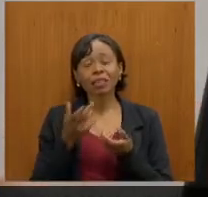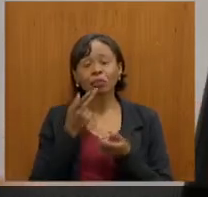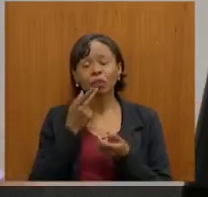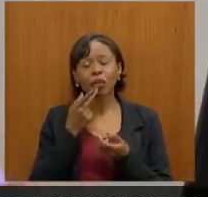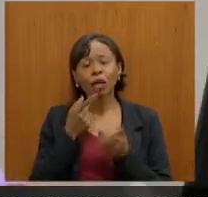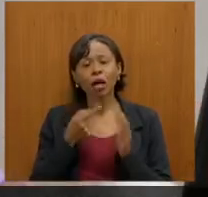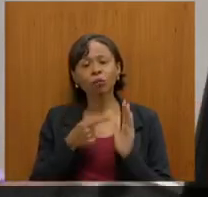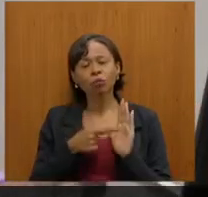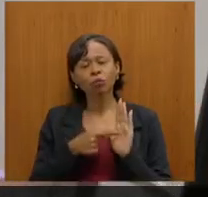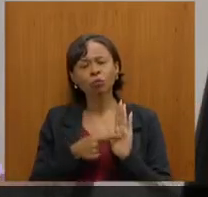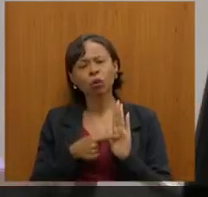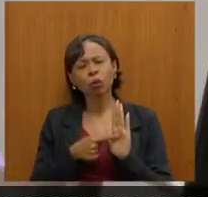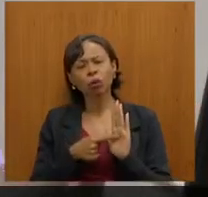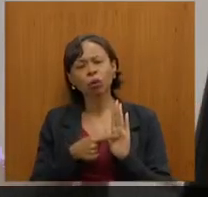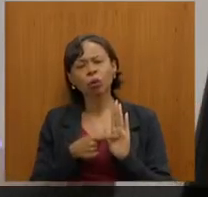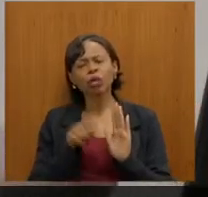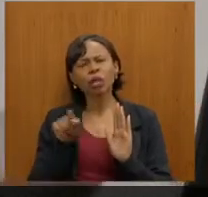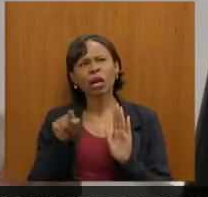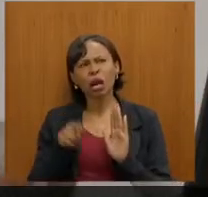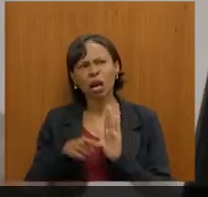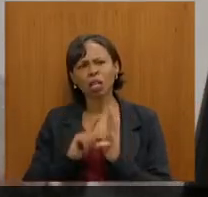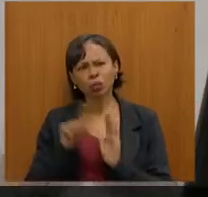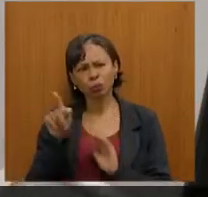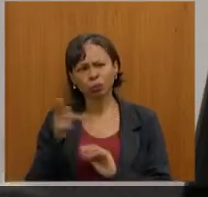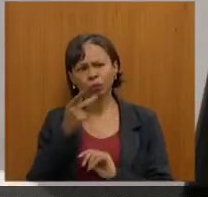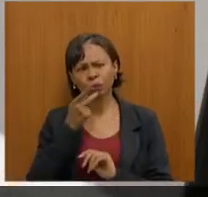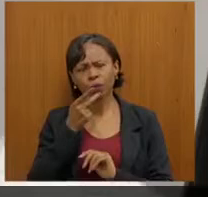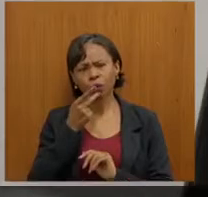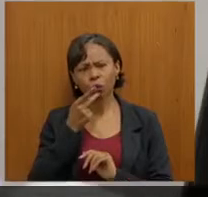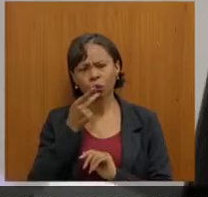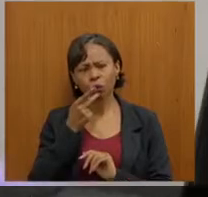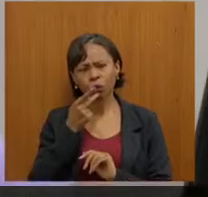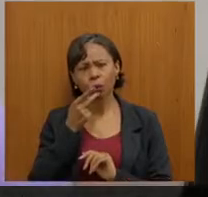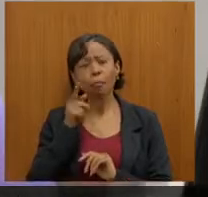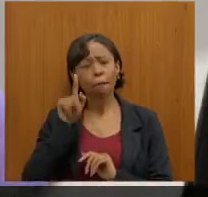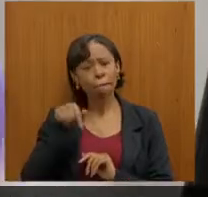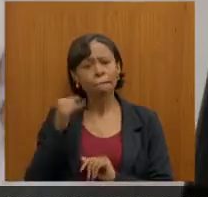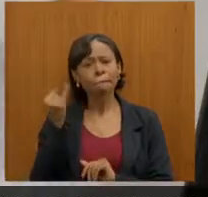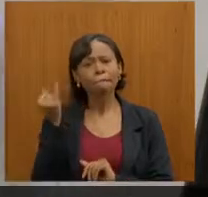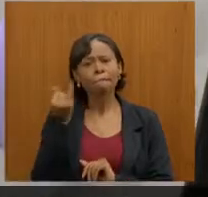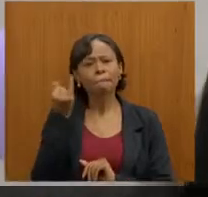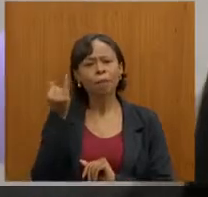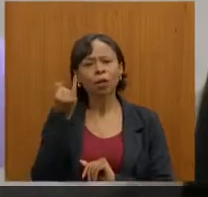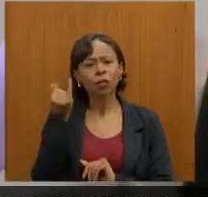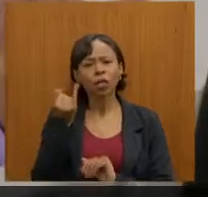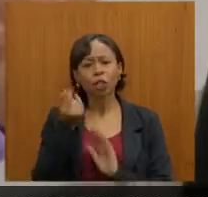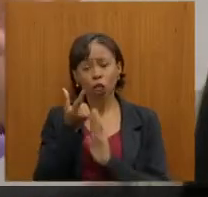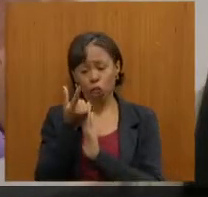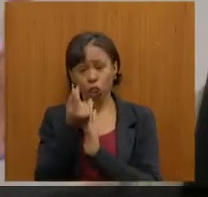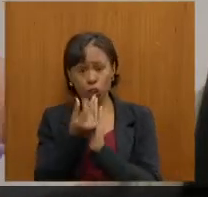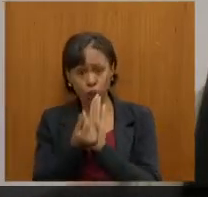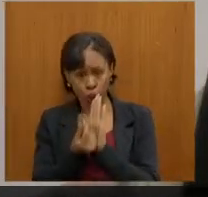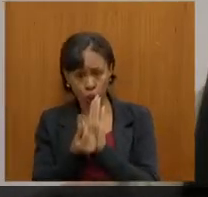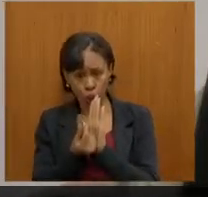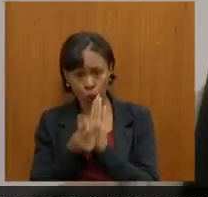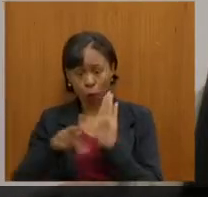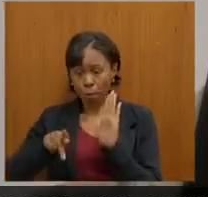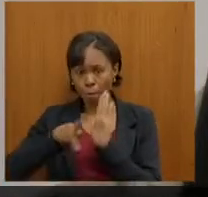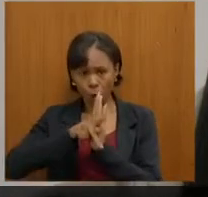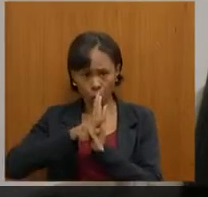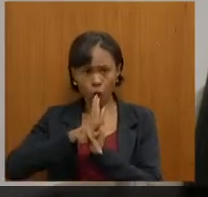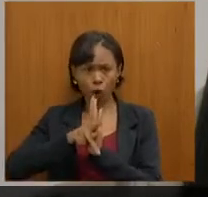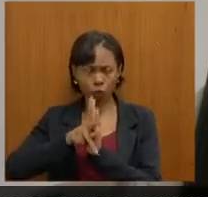destaque aqui e quando a senhora fala da importância de ter recurso próprio né